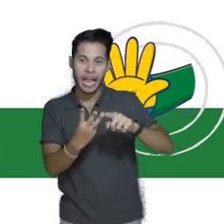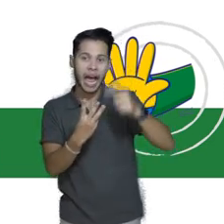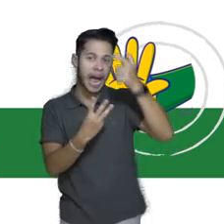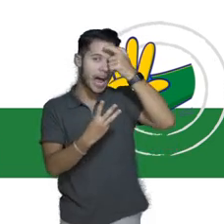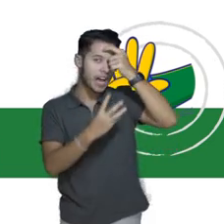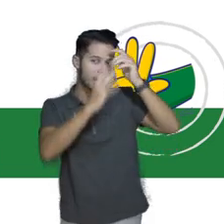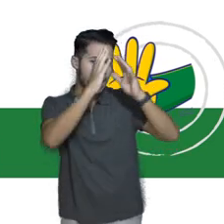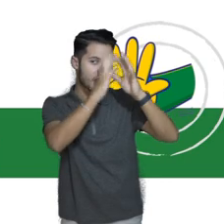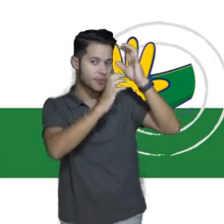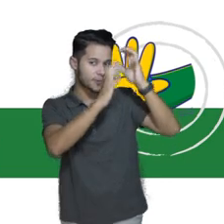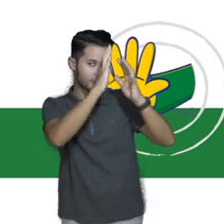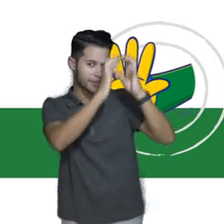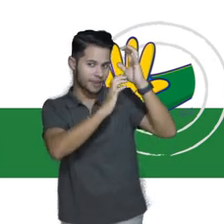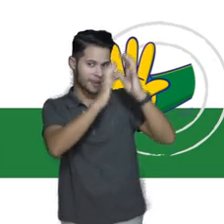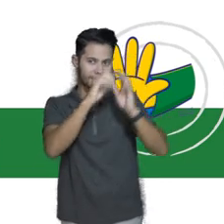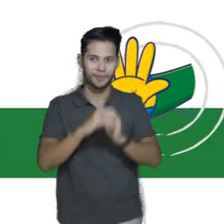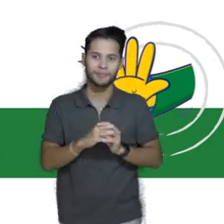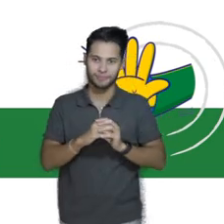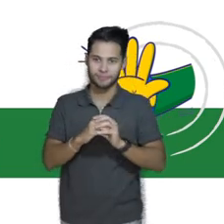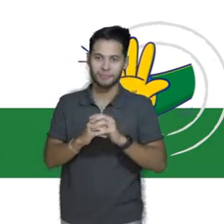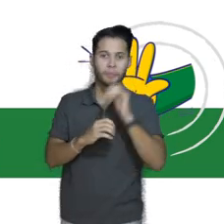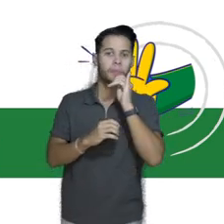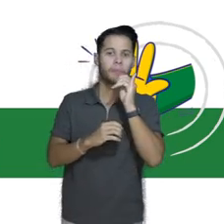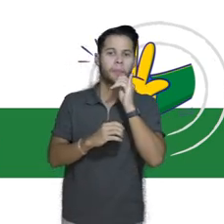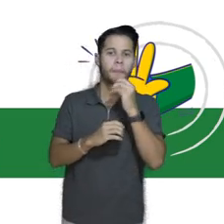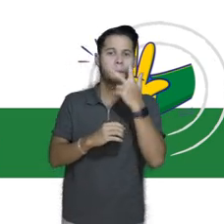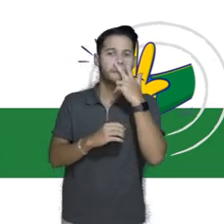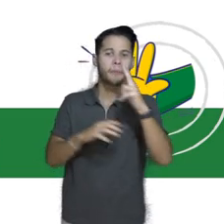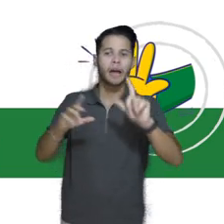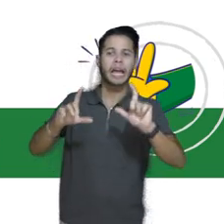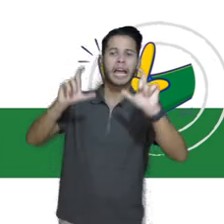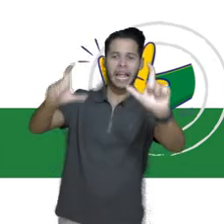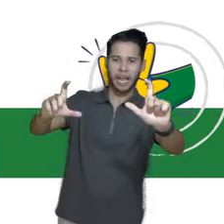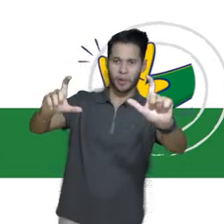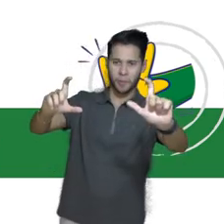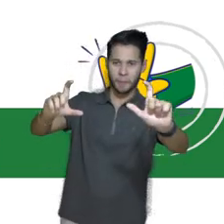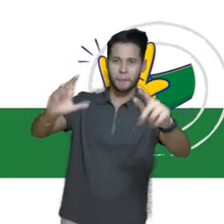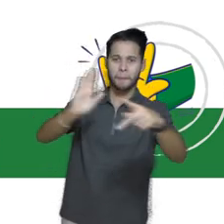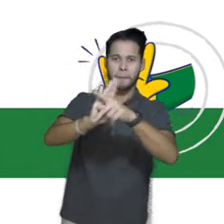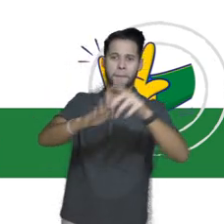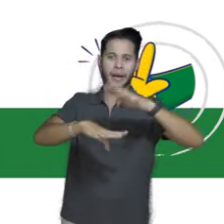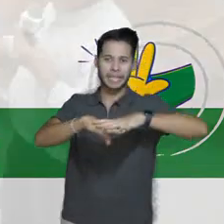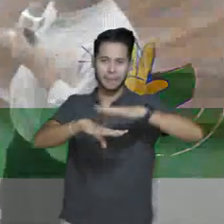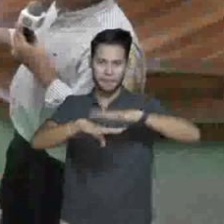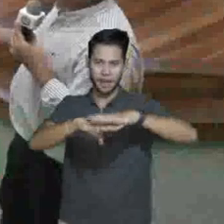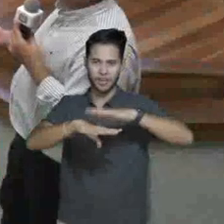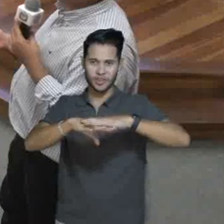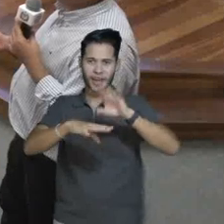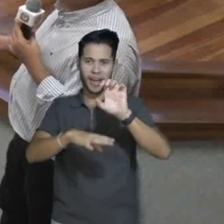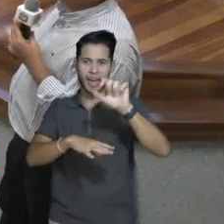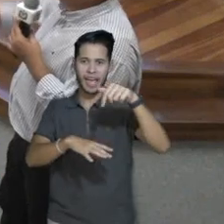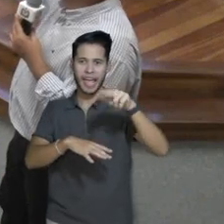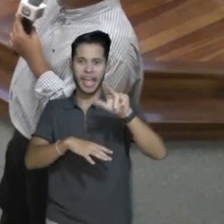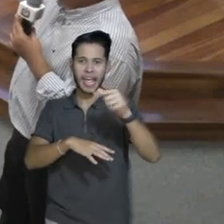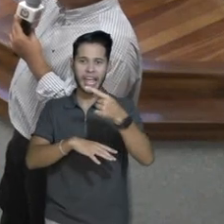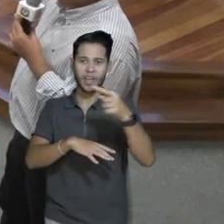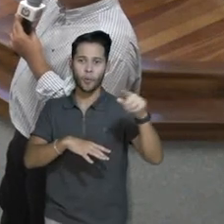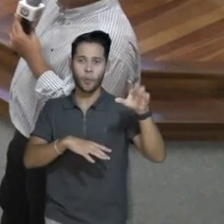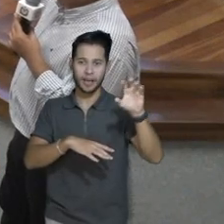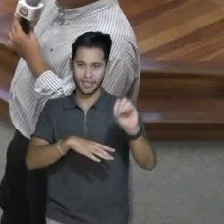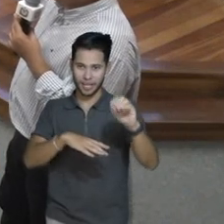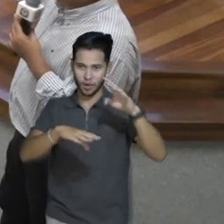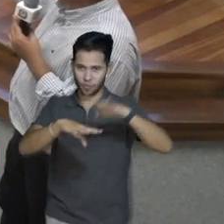entendi uma uma equação a equação da corrupção Qual é a equação da corrupção quando que nós vamos ter a corrupção em qualquer